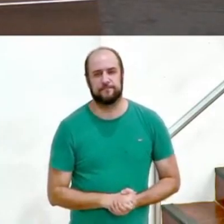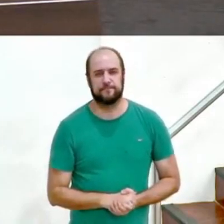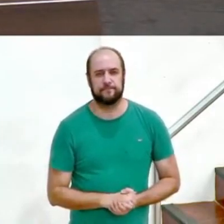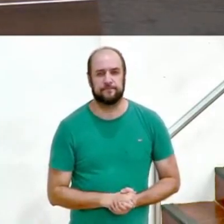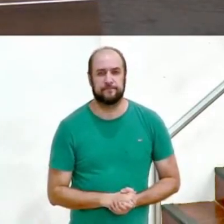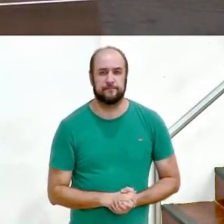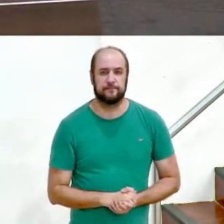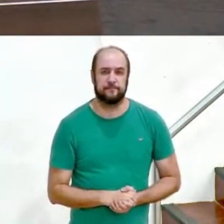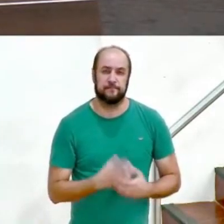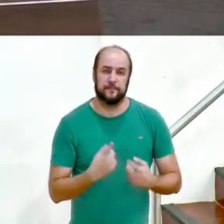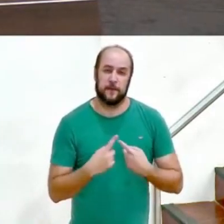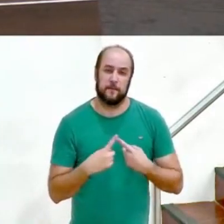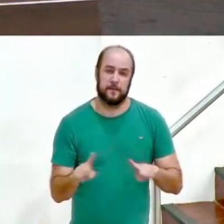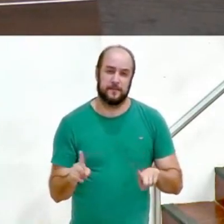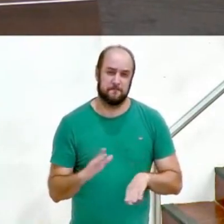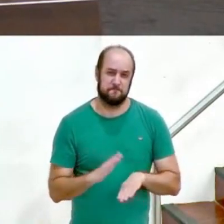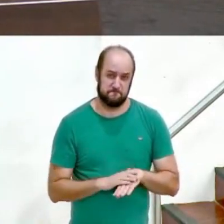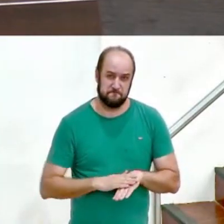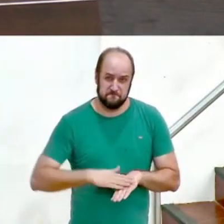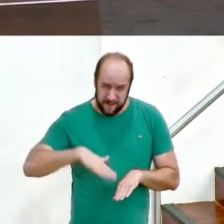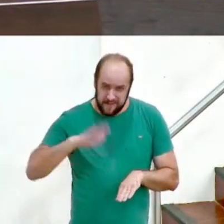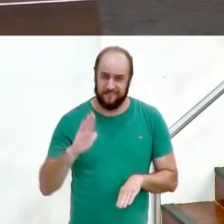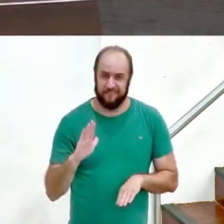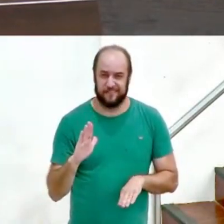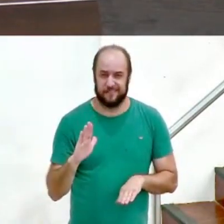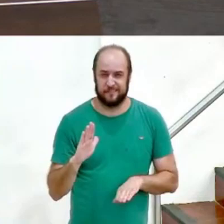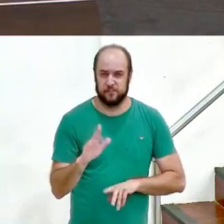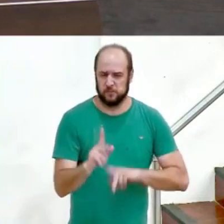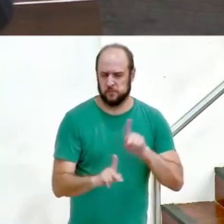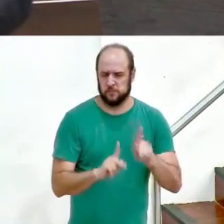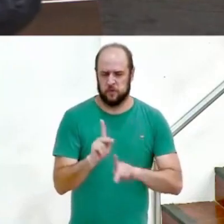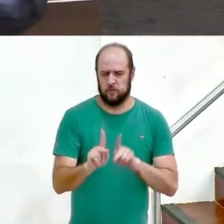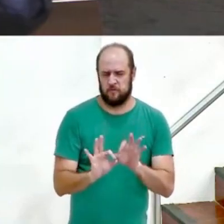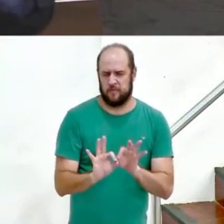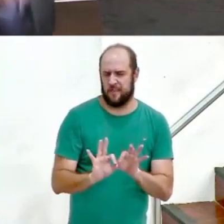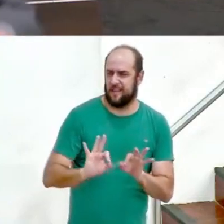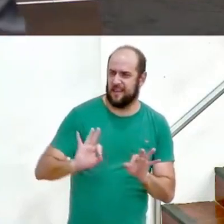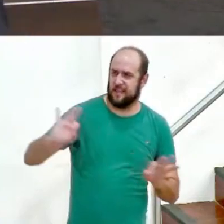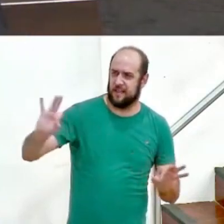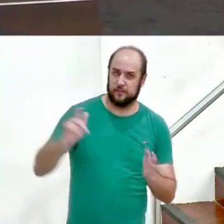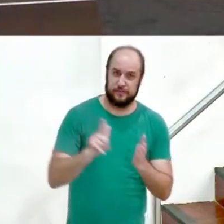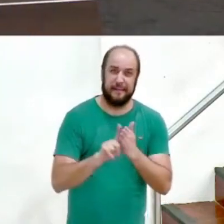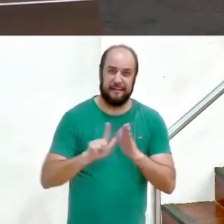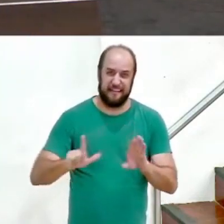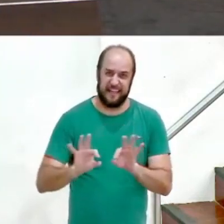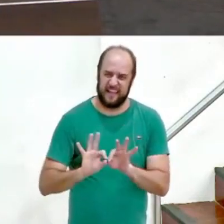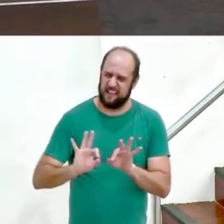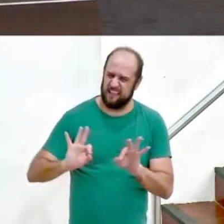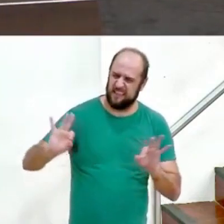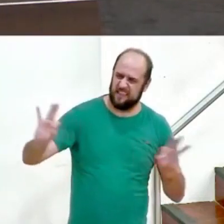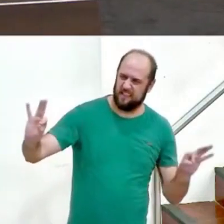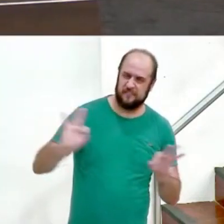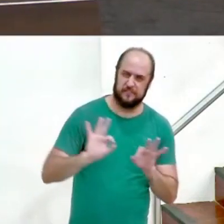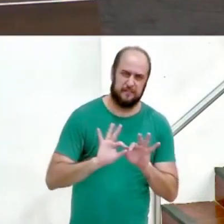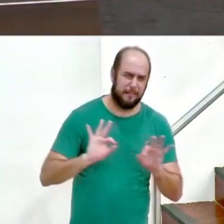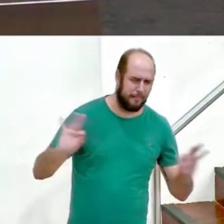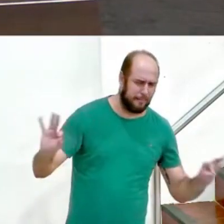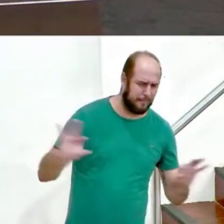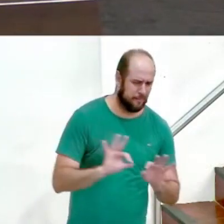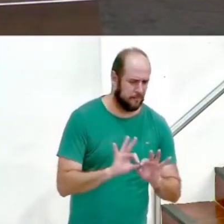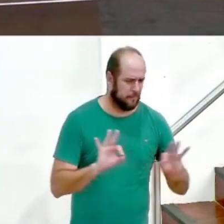Mas na maior parte das vezes, eles se afastavam da lei do Senhor. E como uma espiral